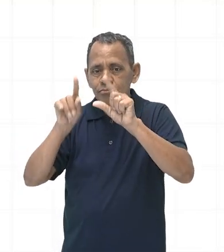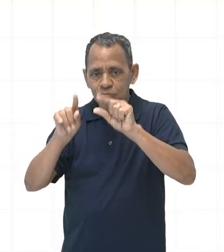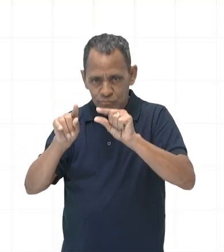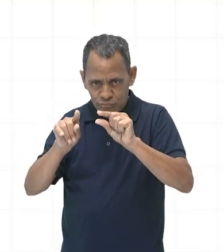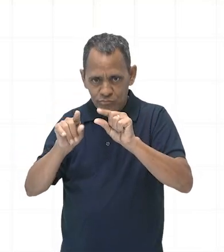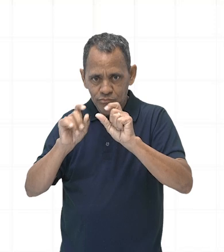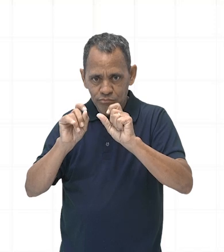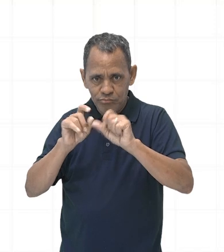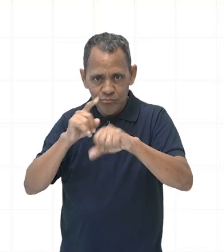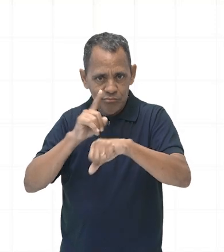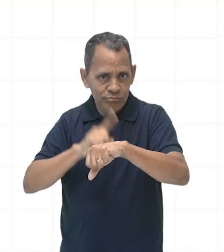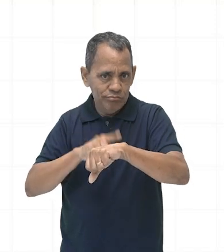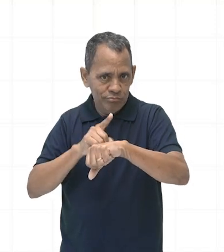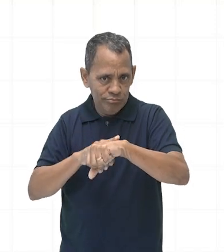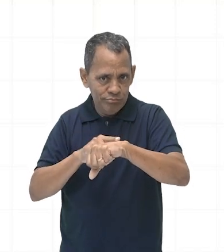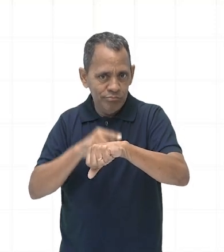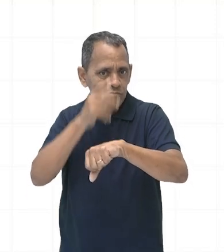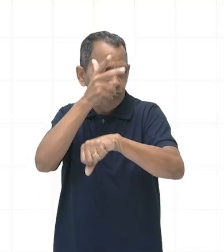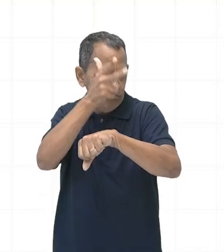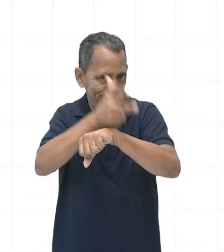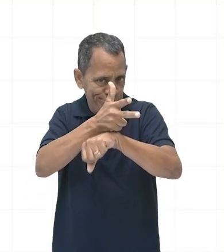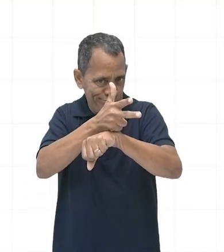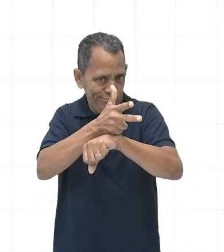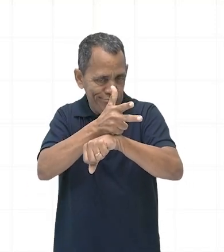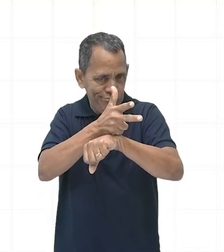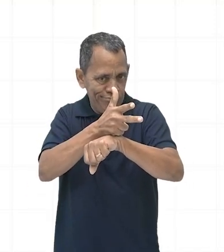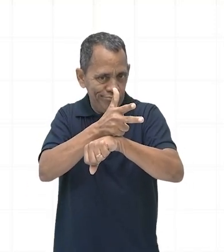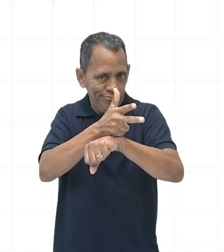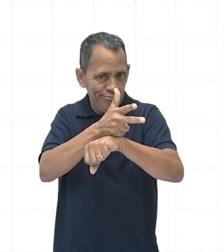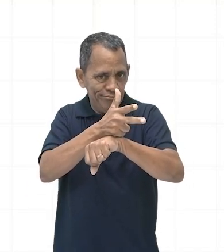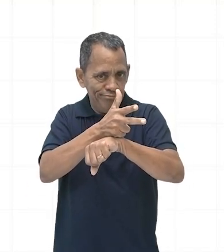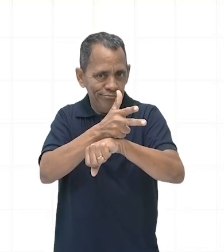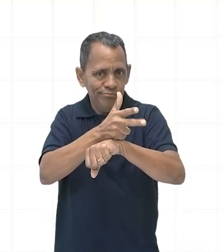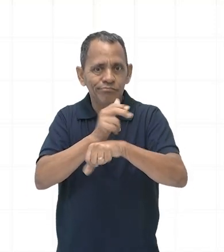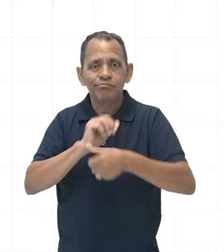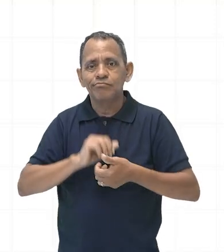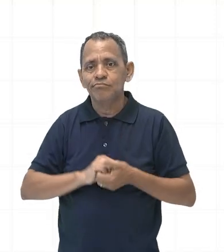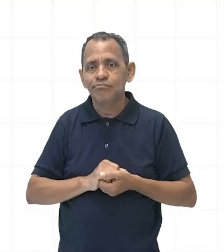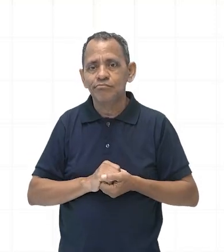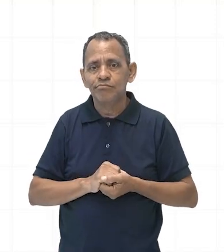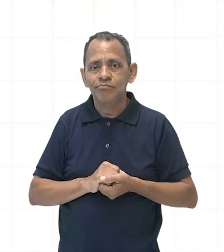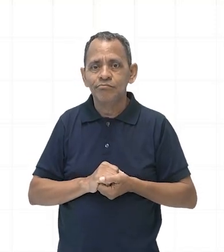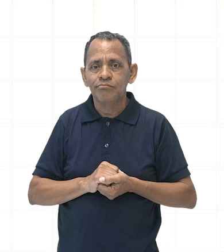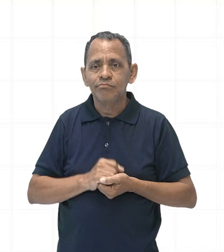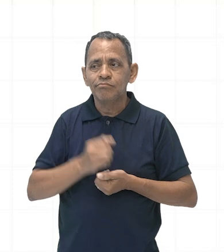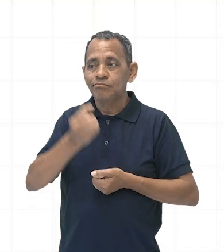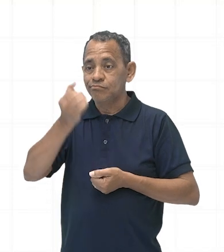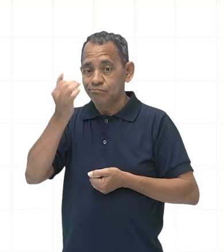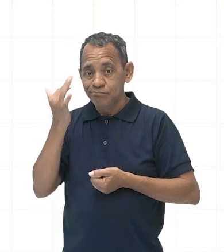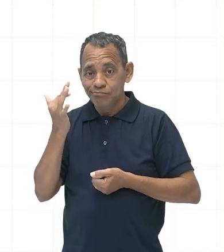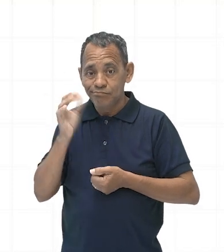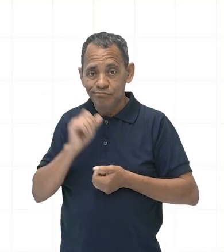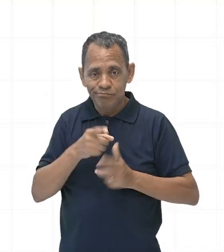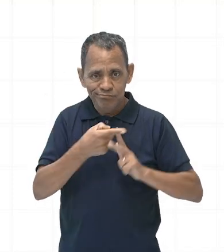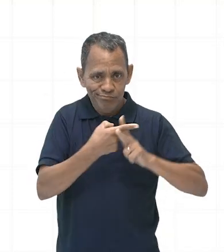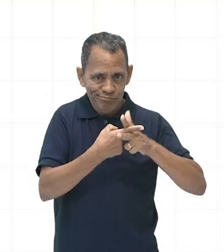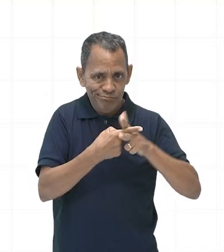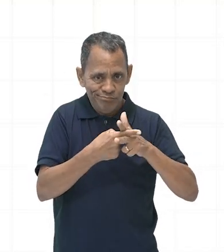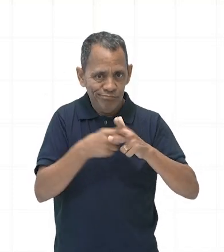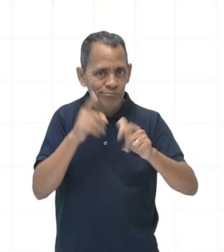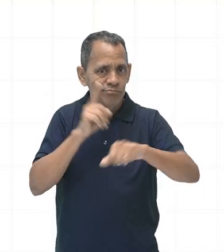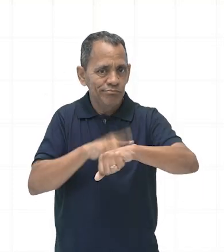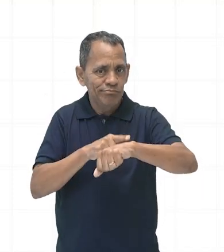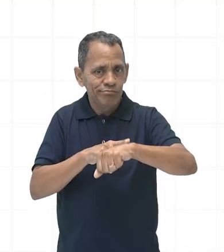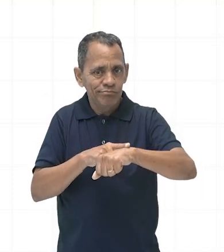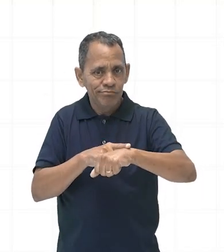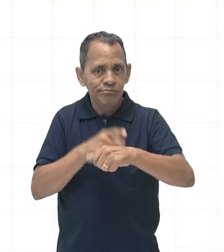tempo do filme, né? Se eu diminuir a quantidade da edição, o tempo que eu vou gastar vai